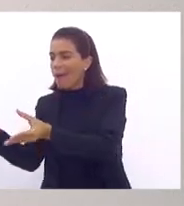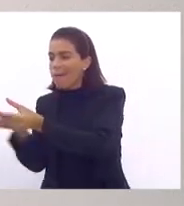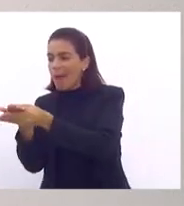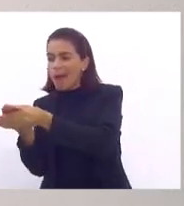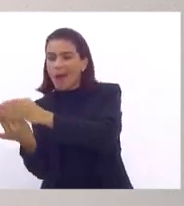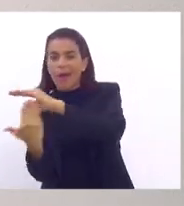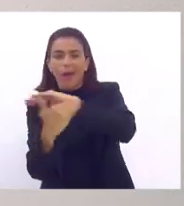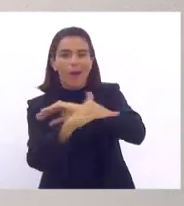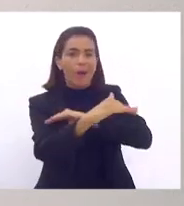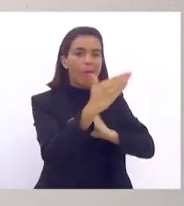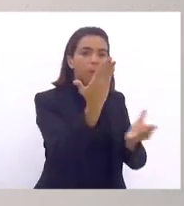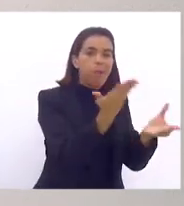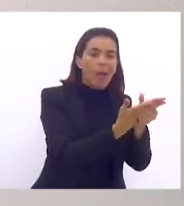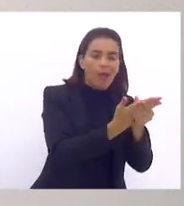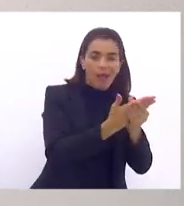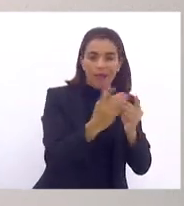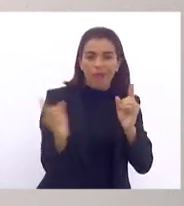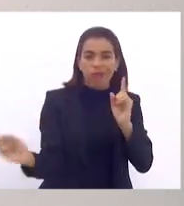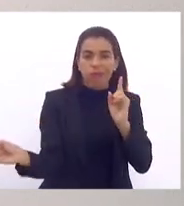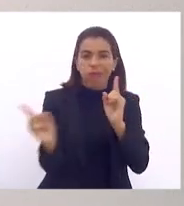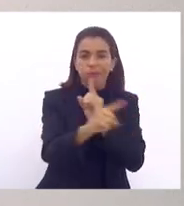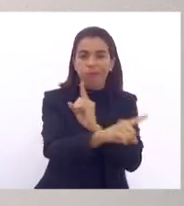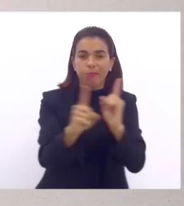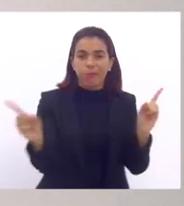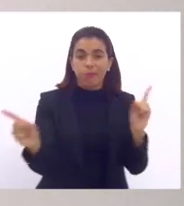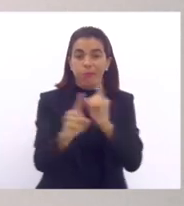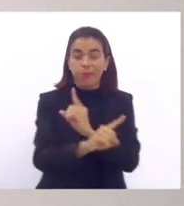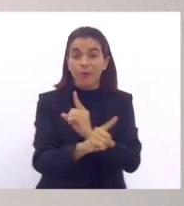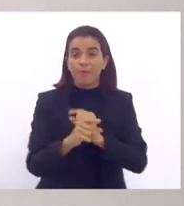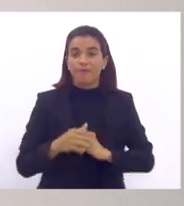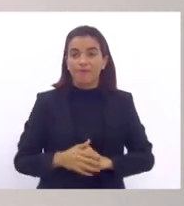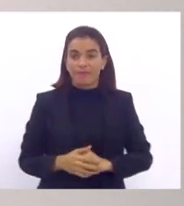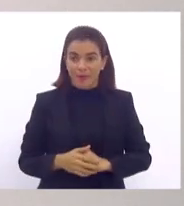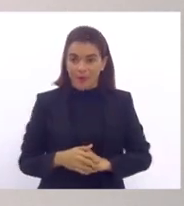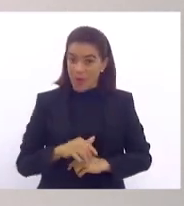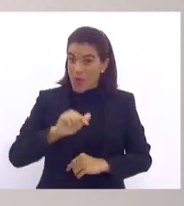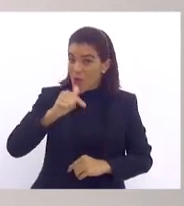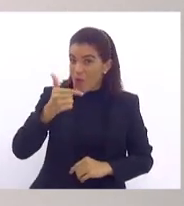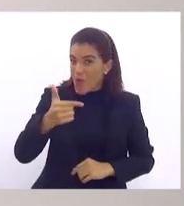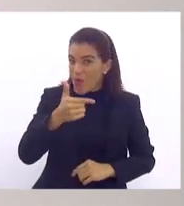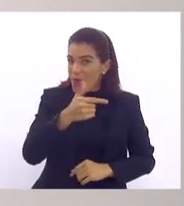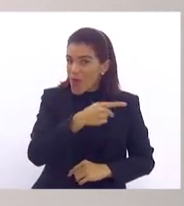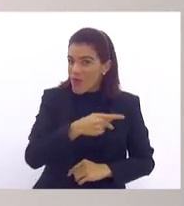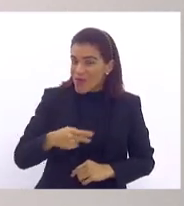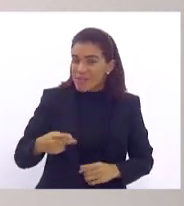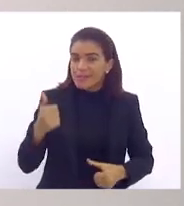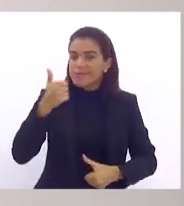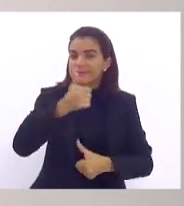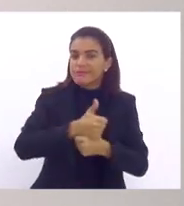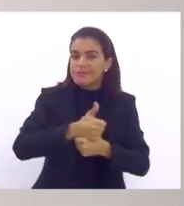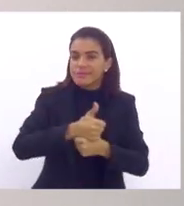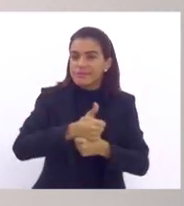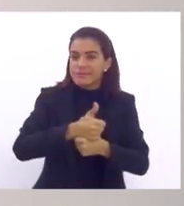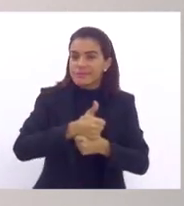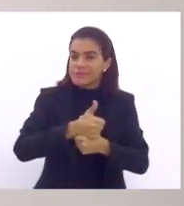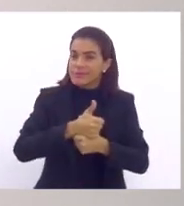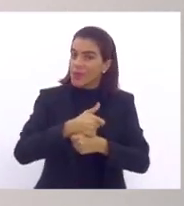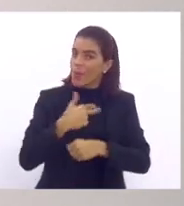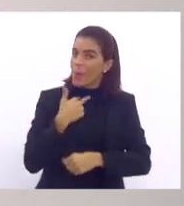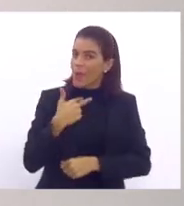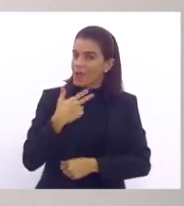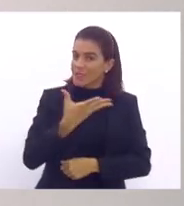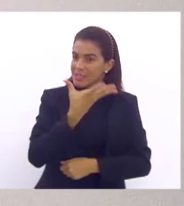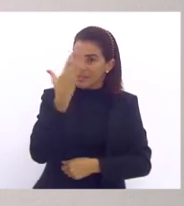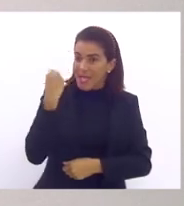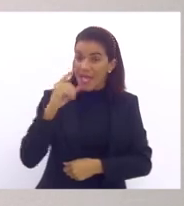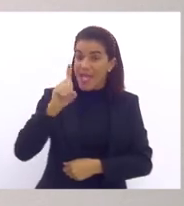suspendeu o outro já casou vamos combinar aqui o vice dele que assumiu Não nos esqueçamos era